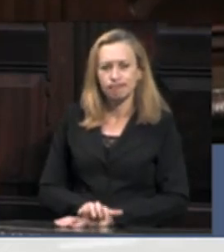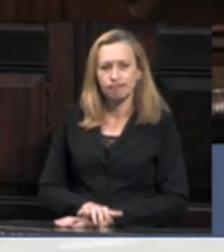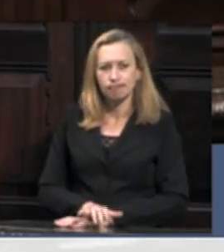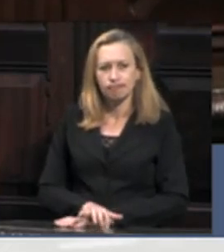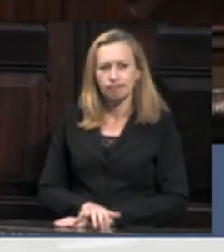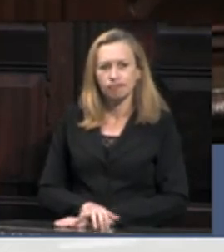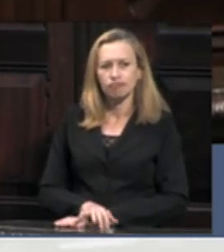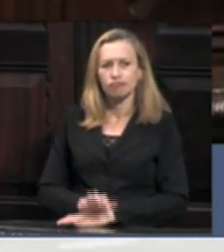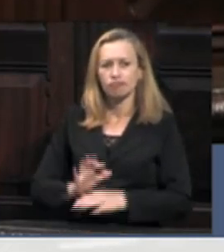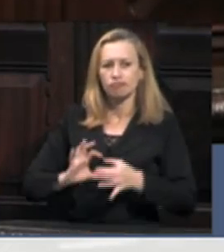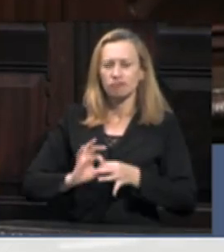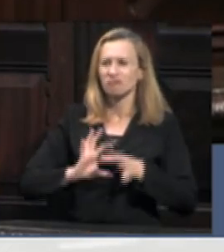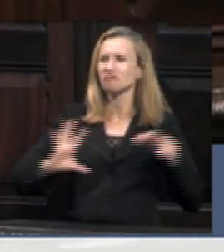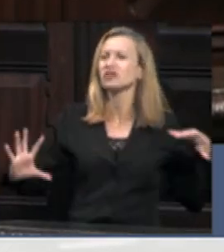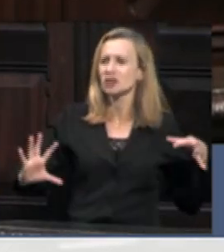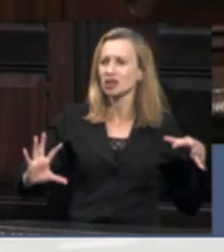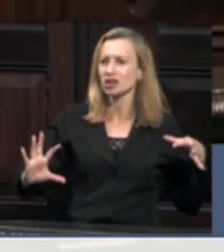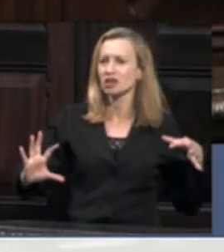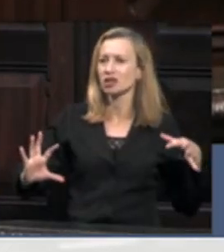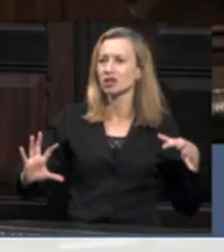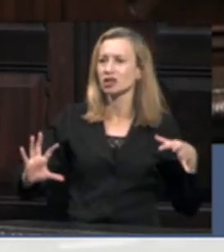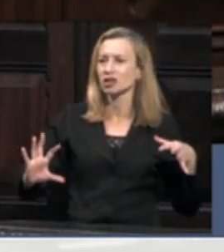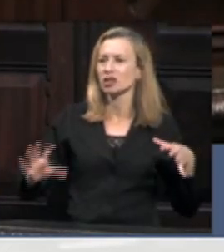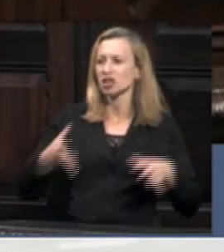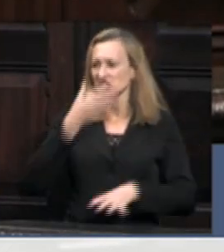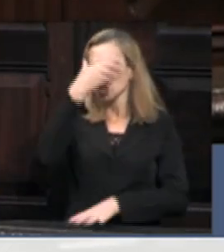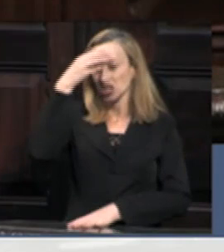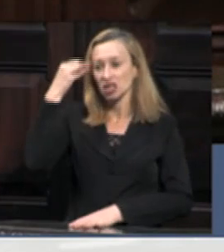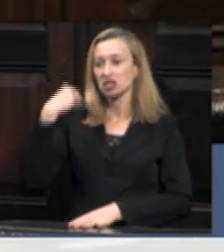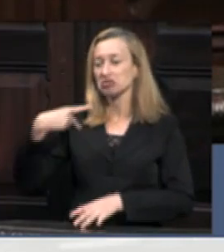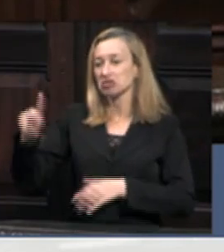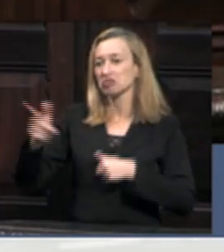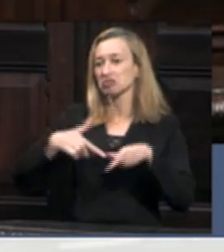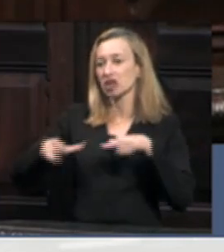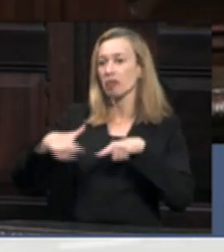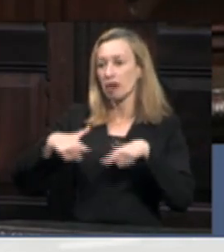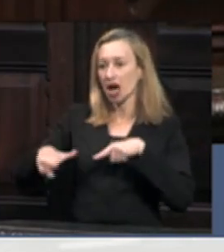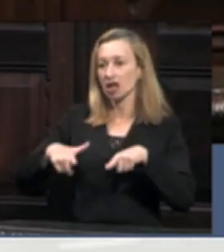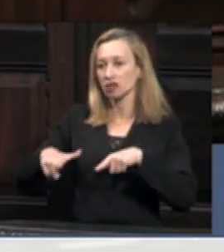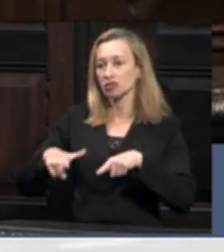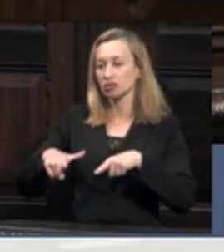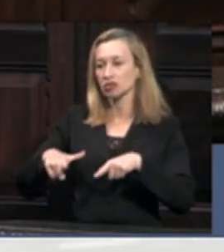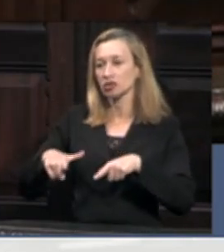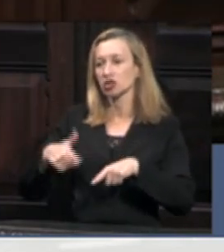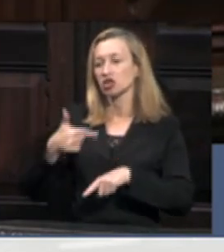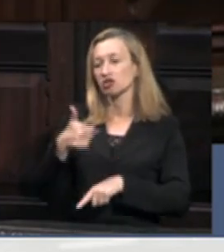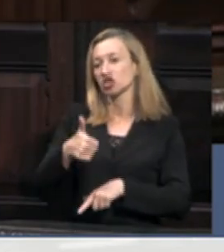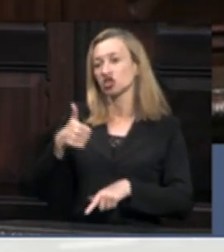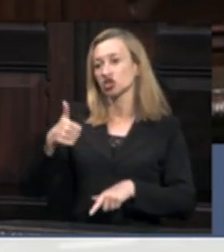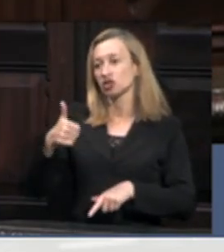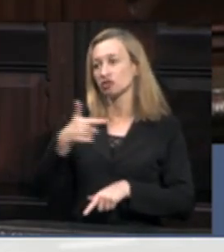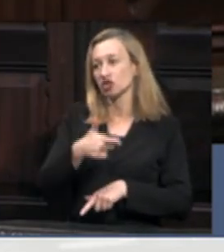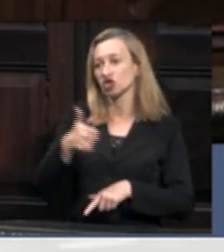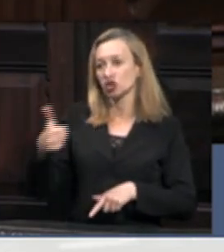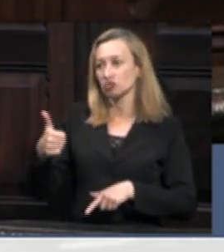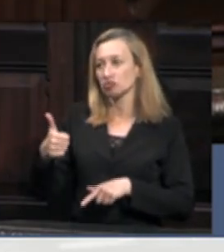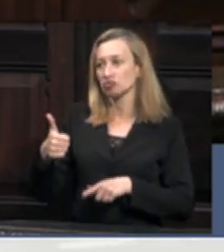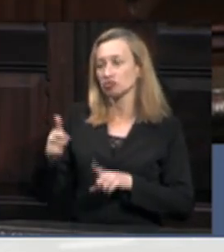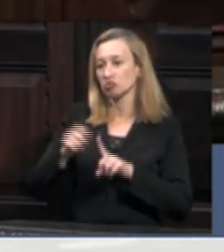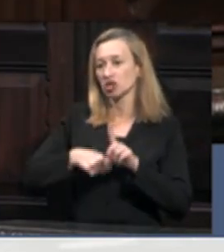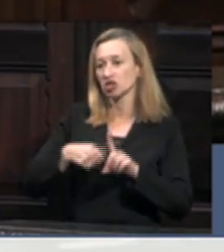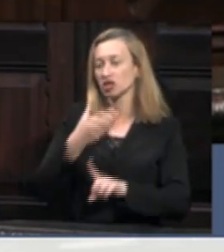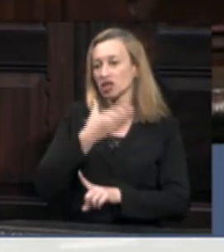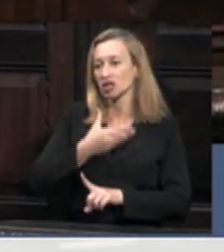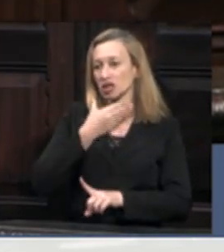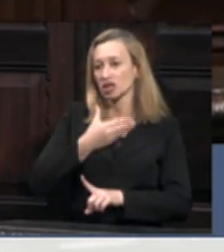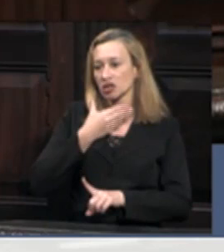desligada desse processo, esquecendo que o seu mandato termina em 31 de dezembro e a sua obrigação